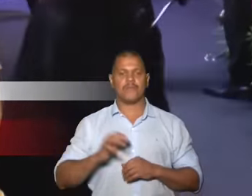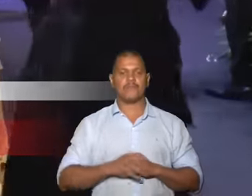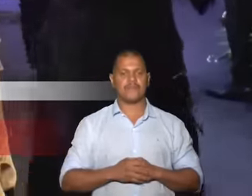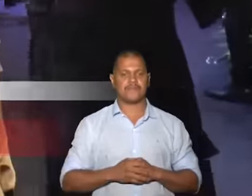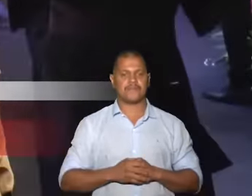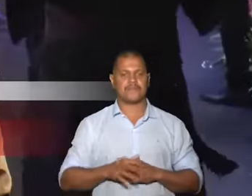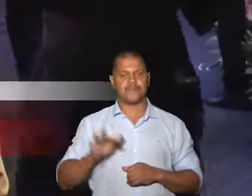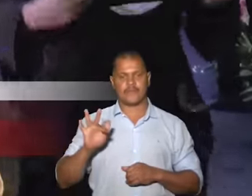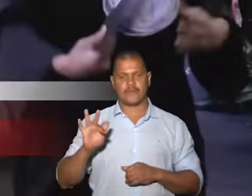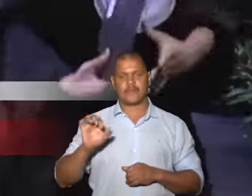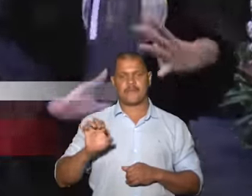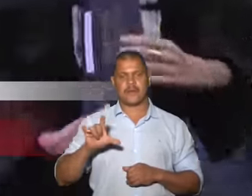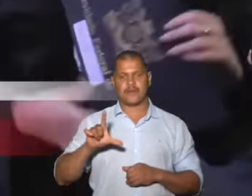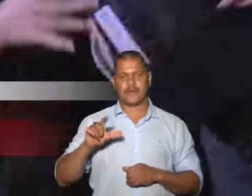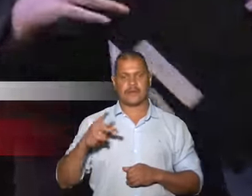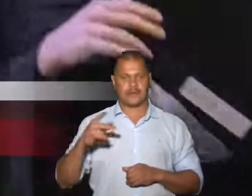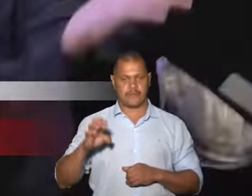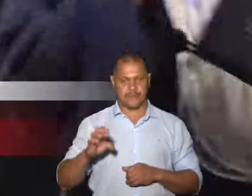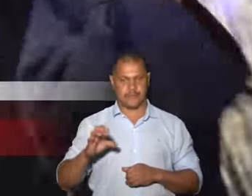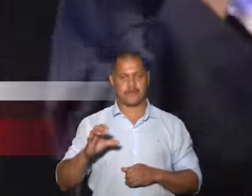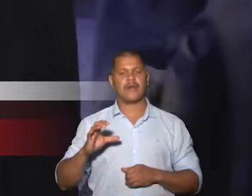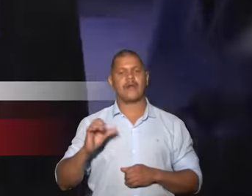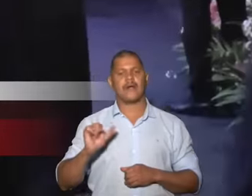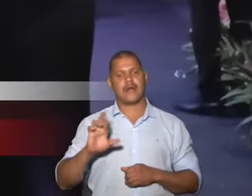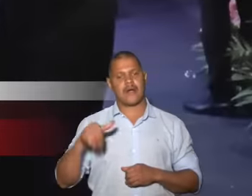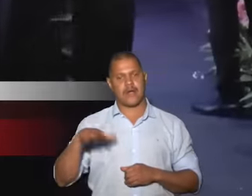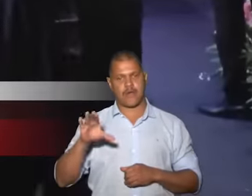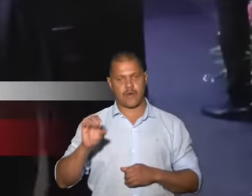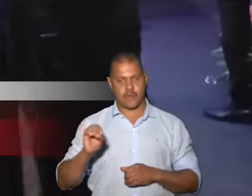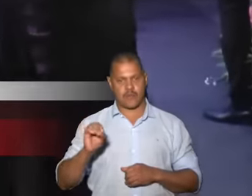Felipe do Carmo Pires,